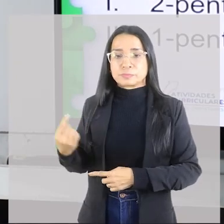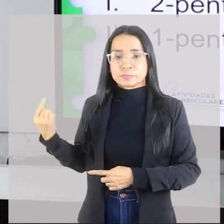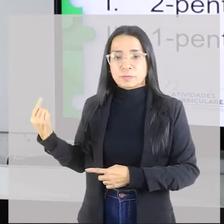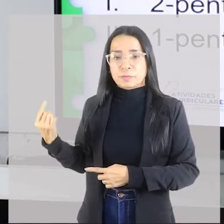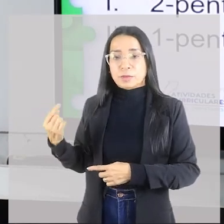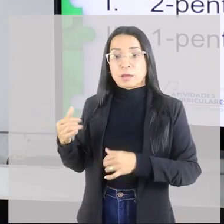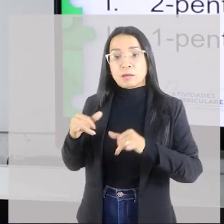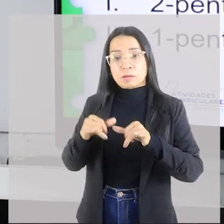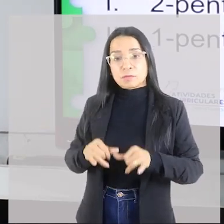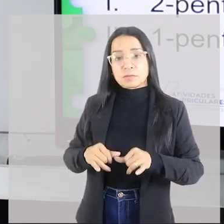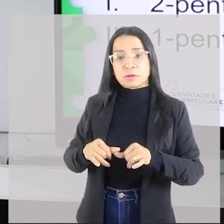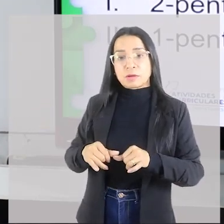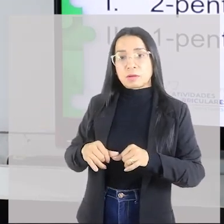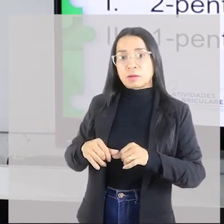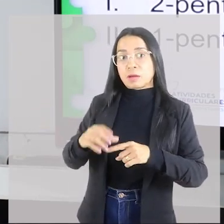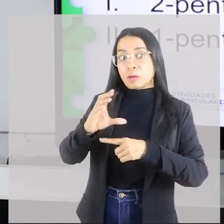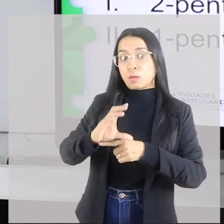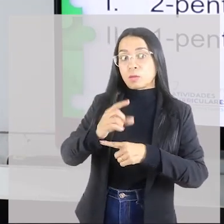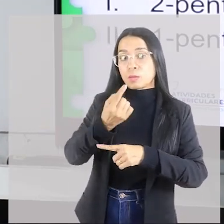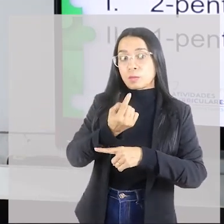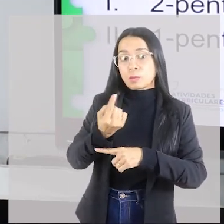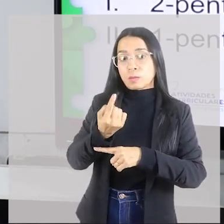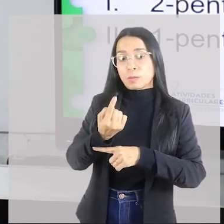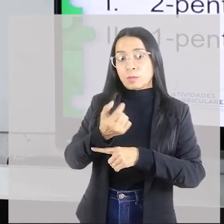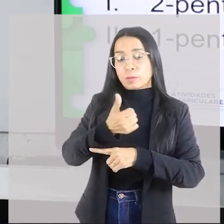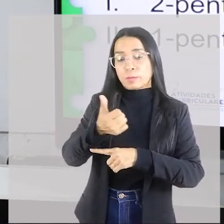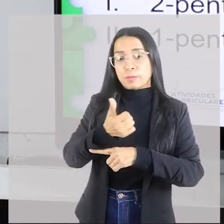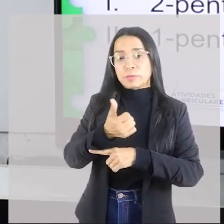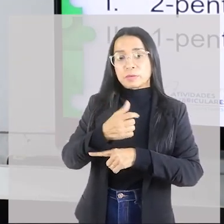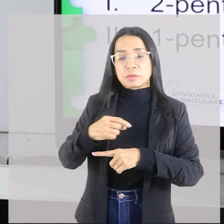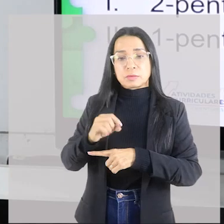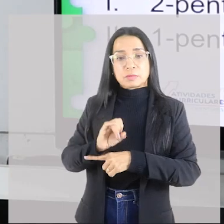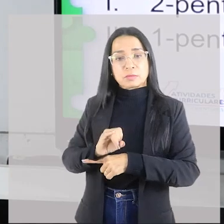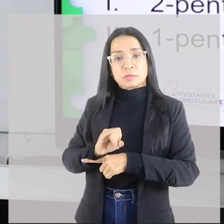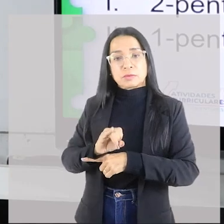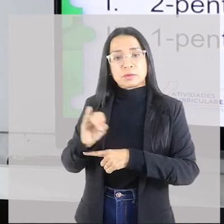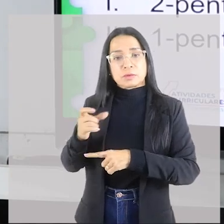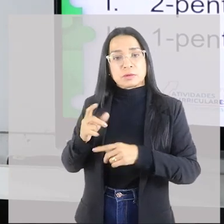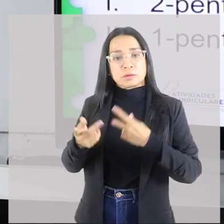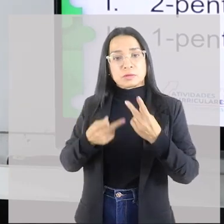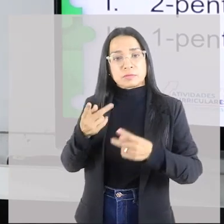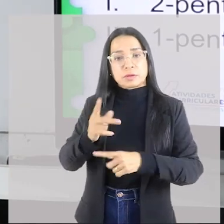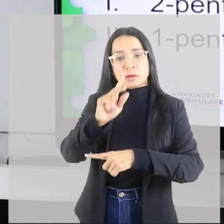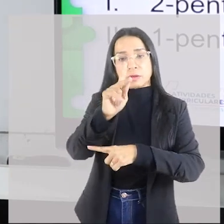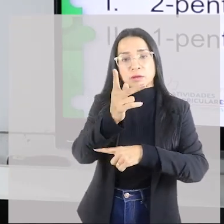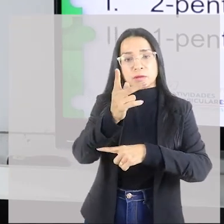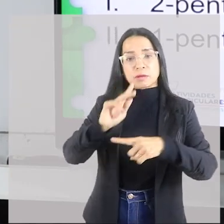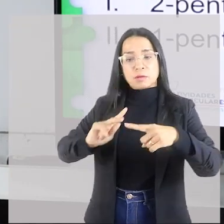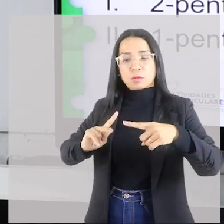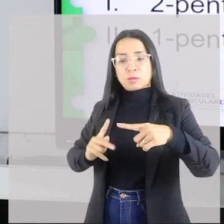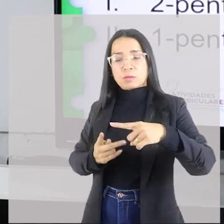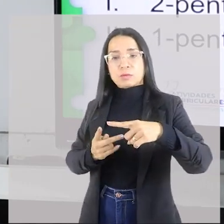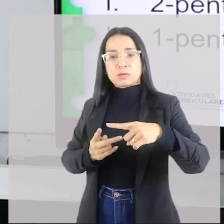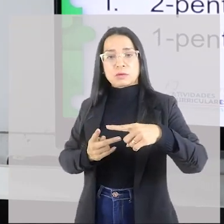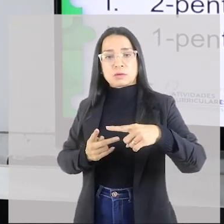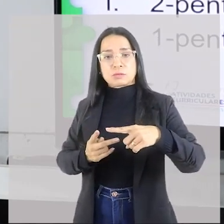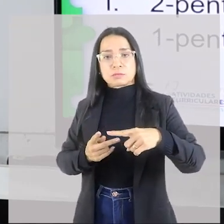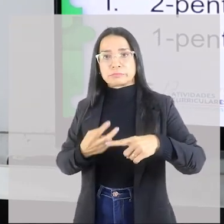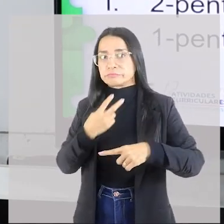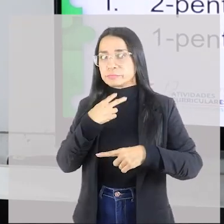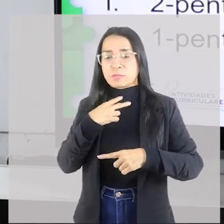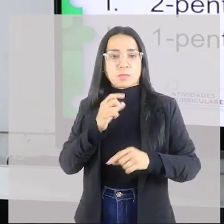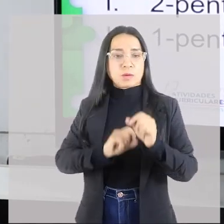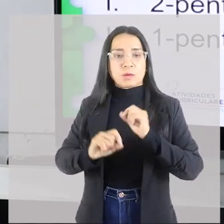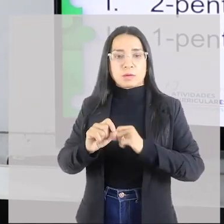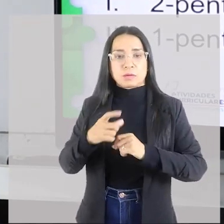No primeiro carbono. Só que se essa dupla ficar no primeiro carbono, bem que eu tenho hidrogênio e hidrogênio, não pode.